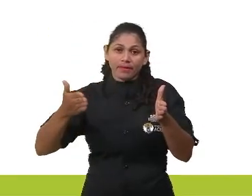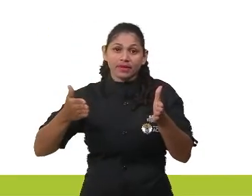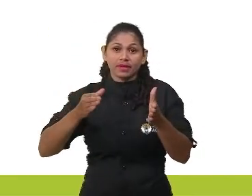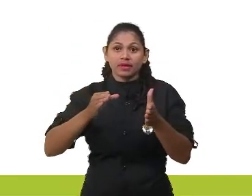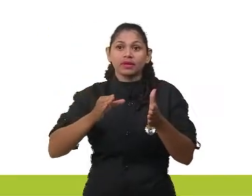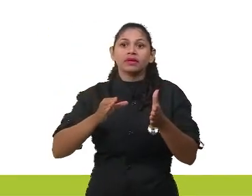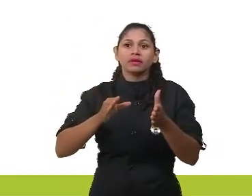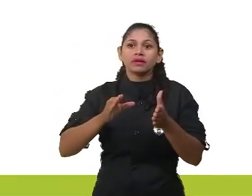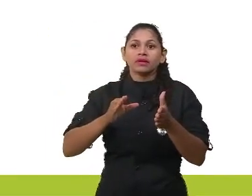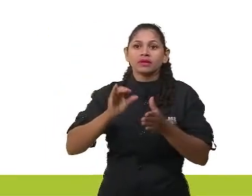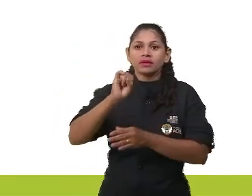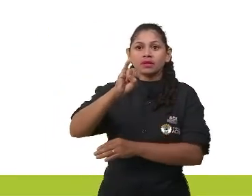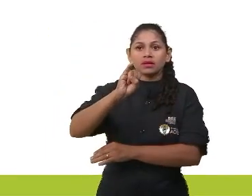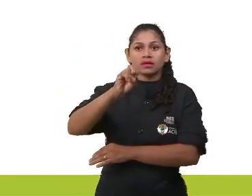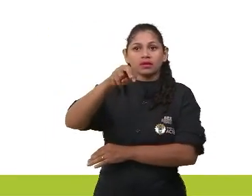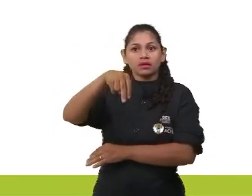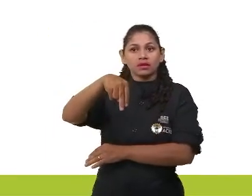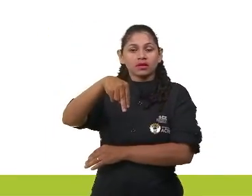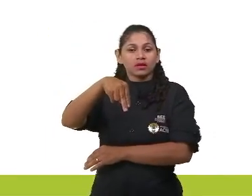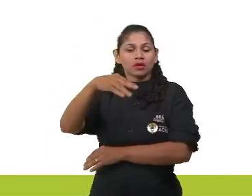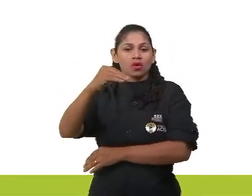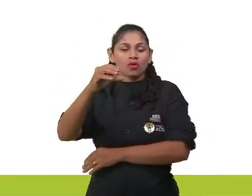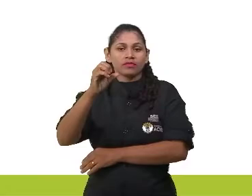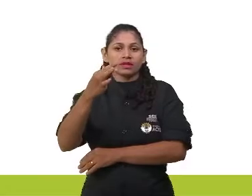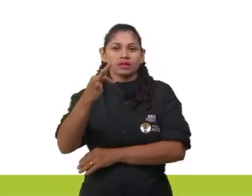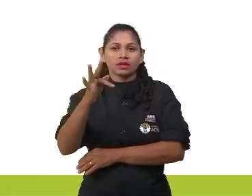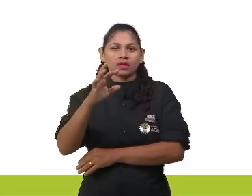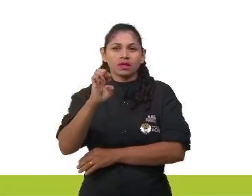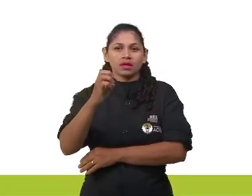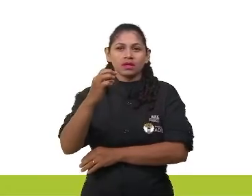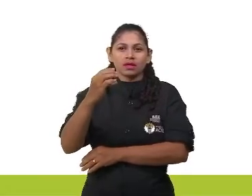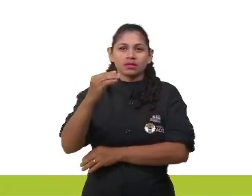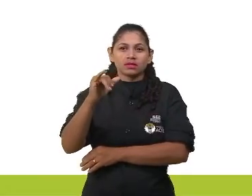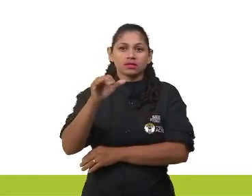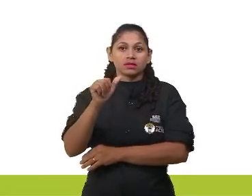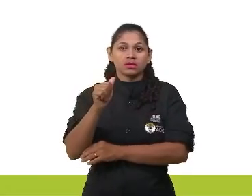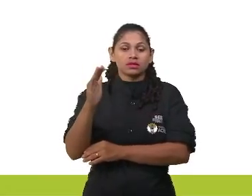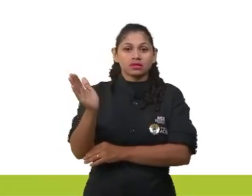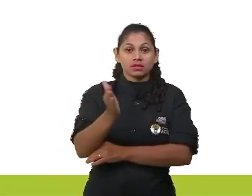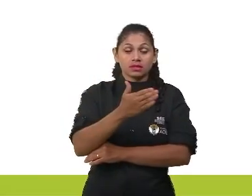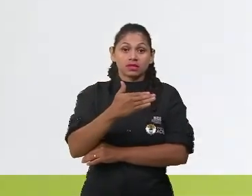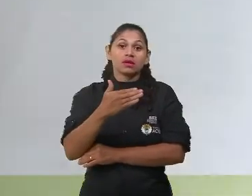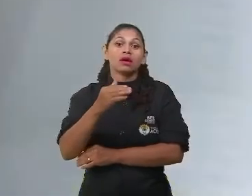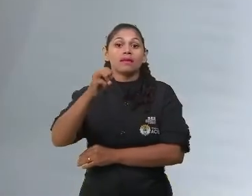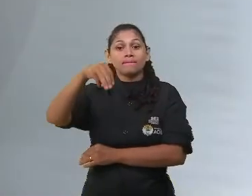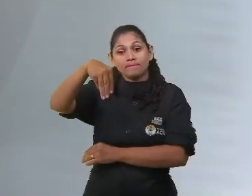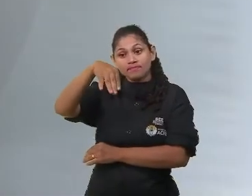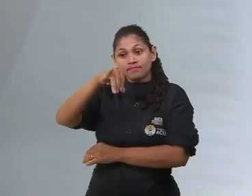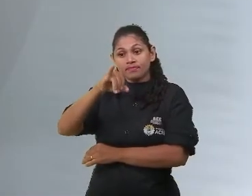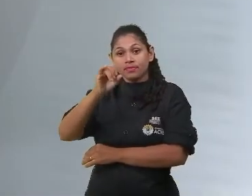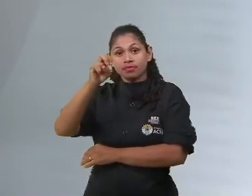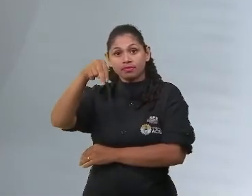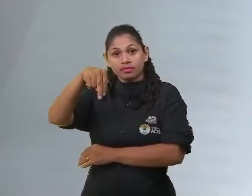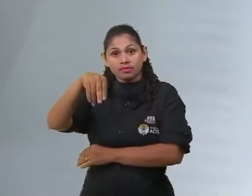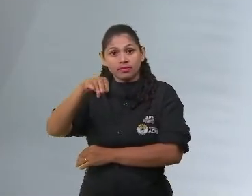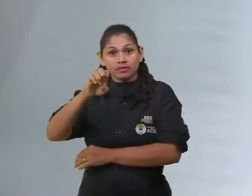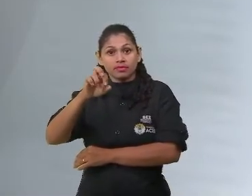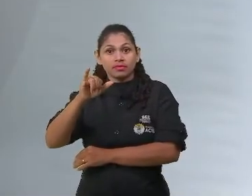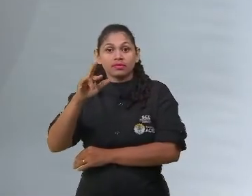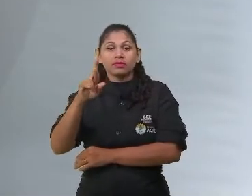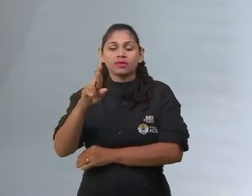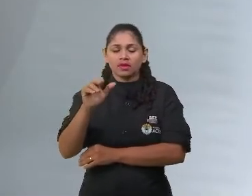Mineira, um dos mais importantes movimentos sociais da história do Brasil. A Inconfidência Mineira foi a